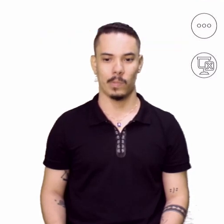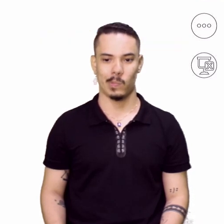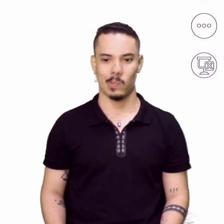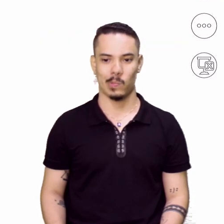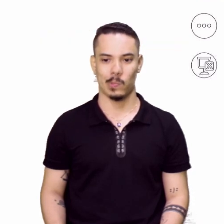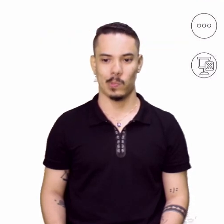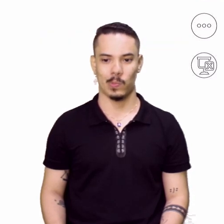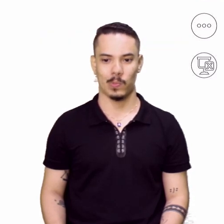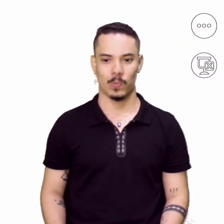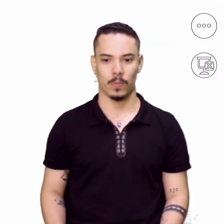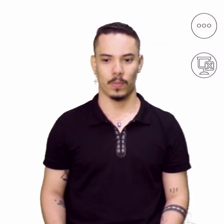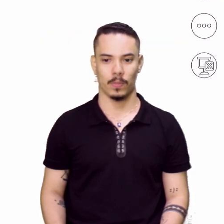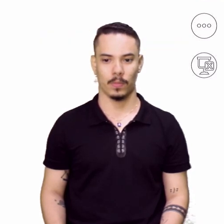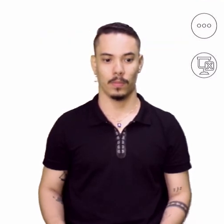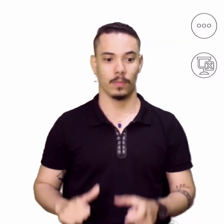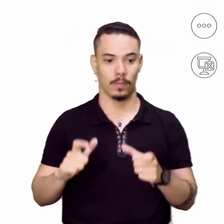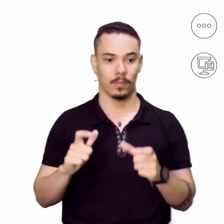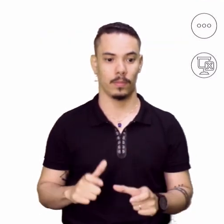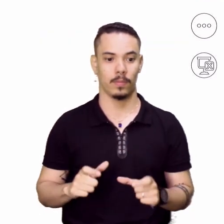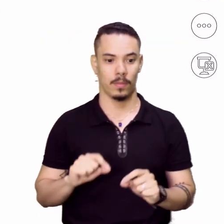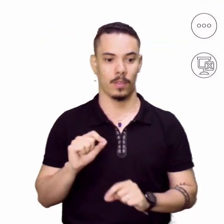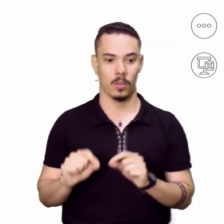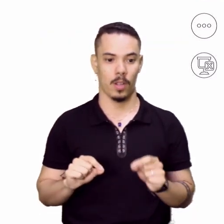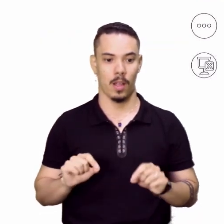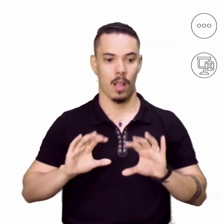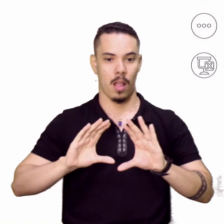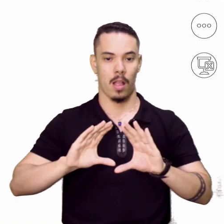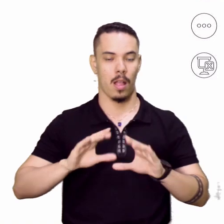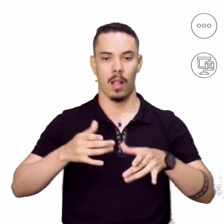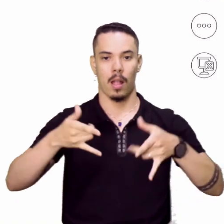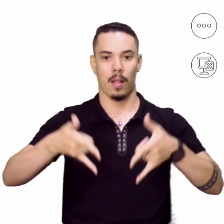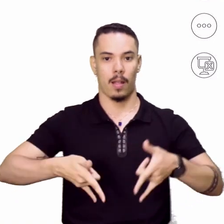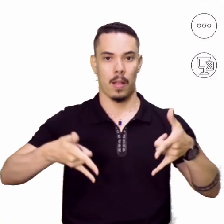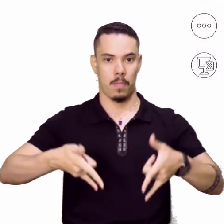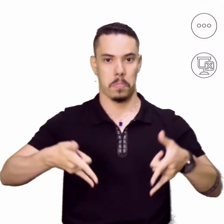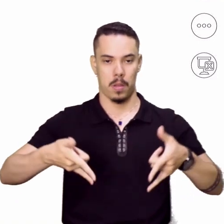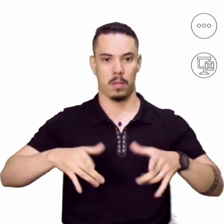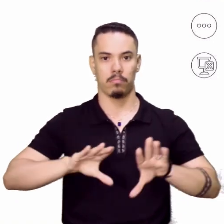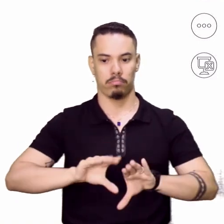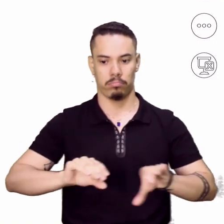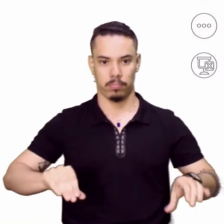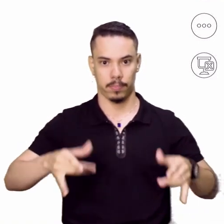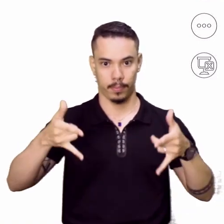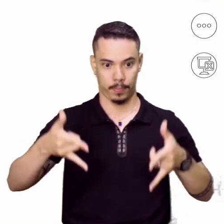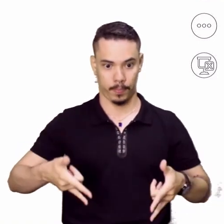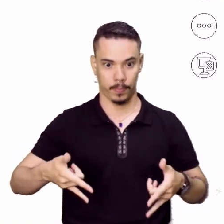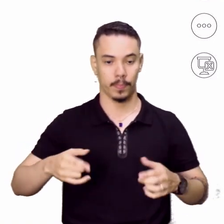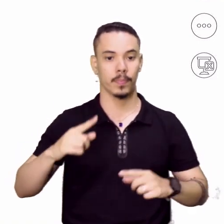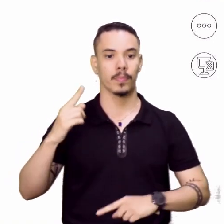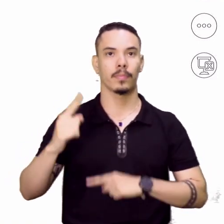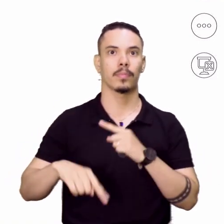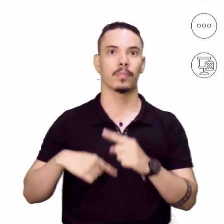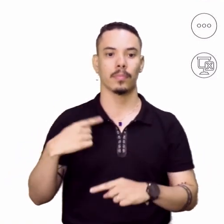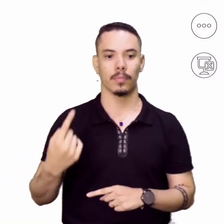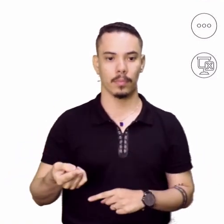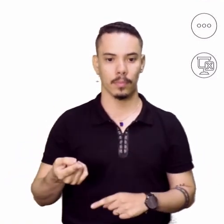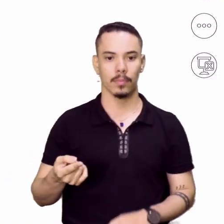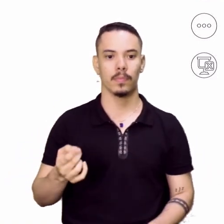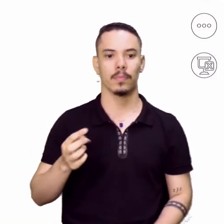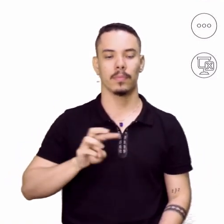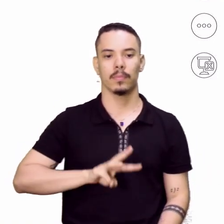lugar muito bom que é a nossa cama de B logo em seguida Will